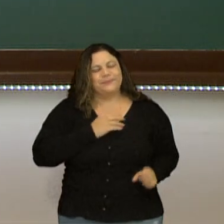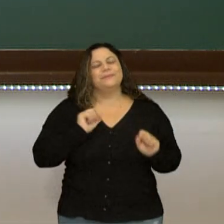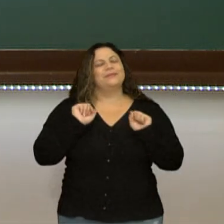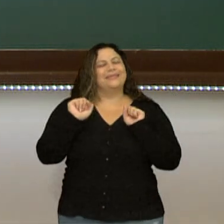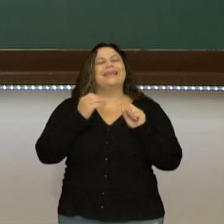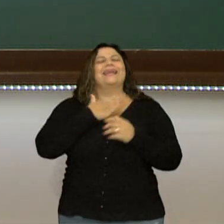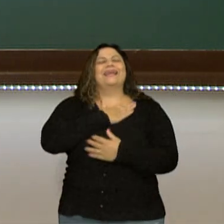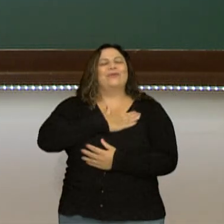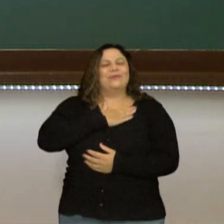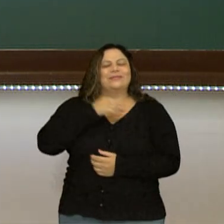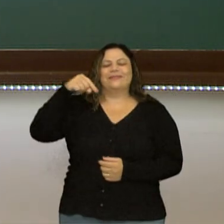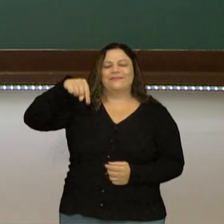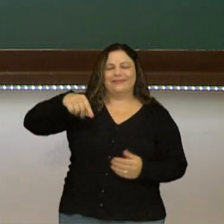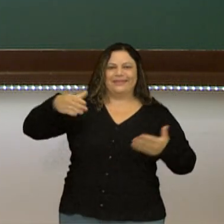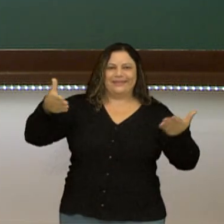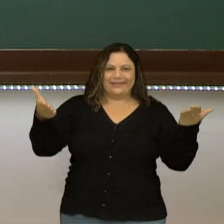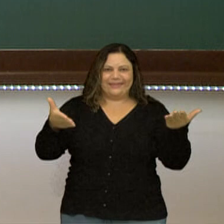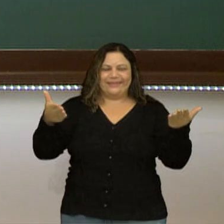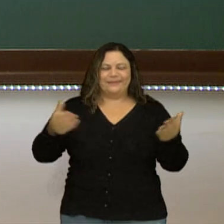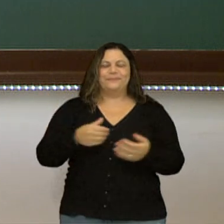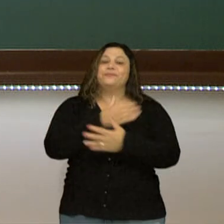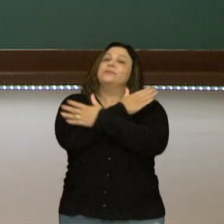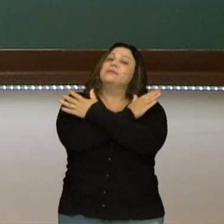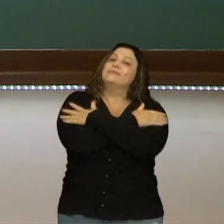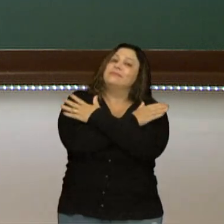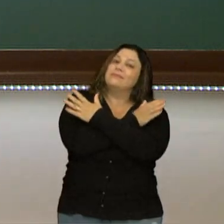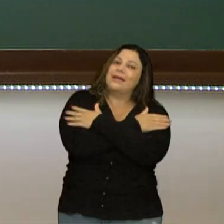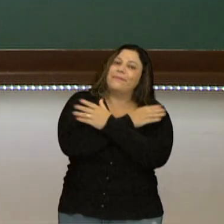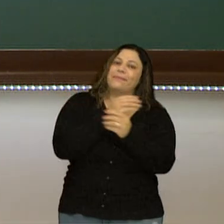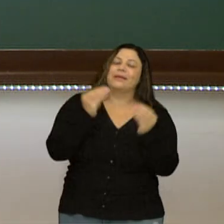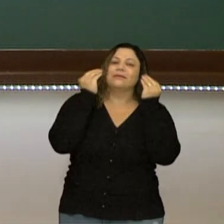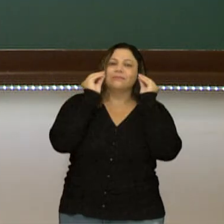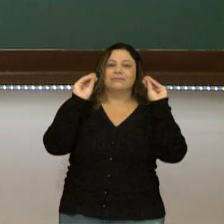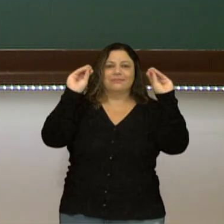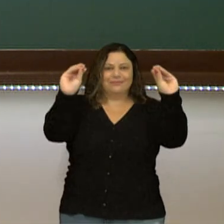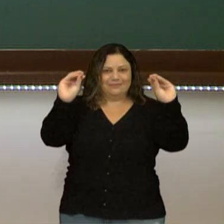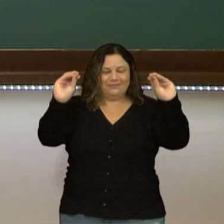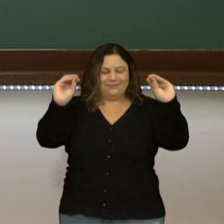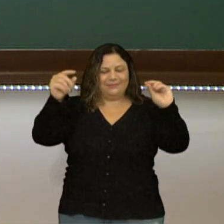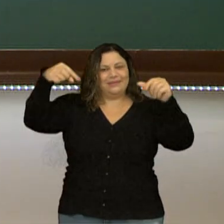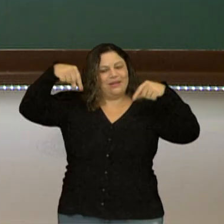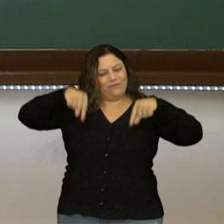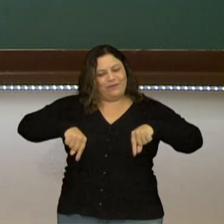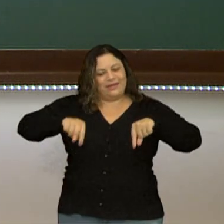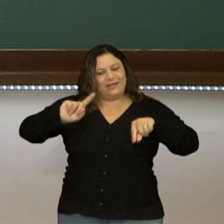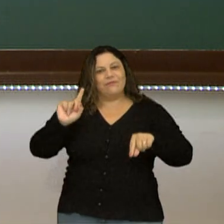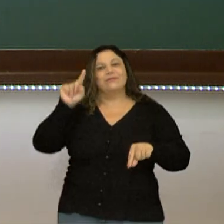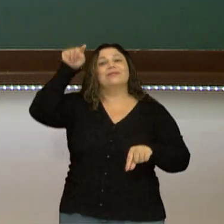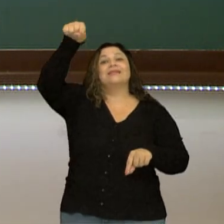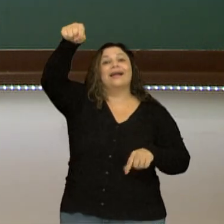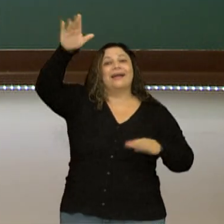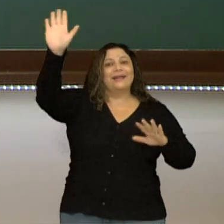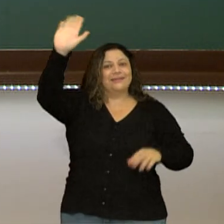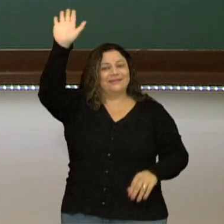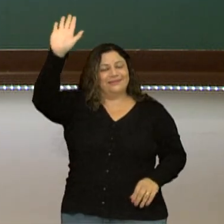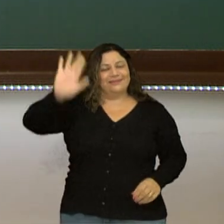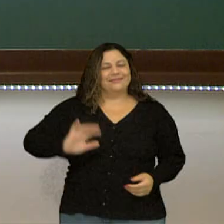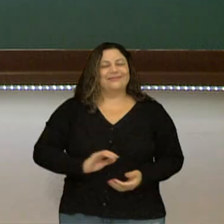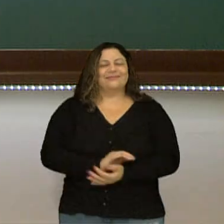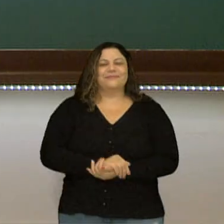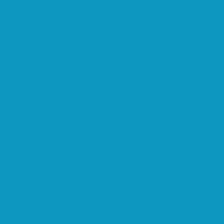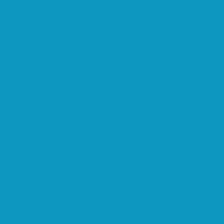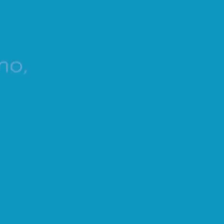vocês. Tá bom? Um grande abraço, um beijo. Eu fico aqui, você fica aí e tchau!